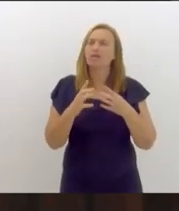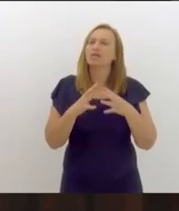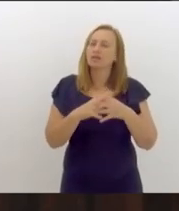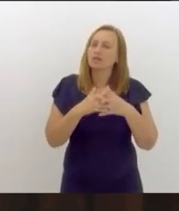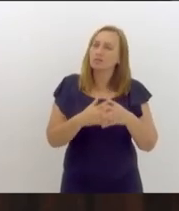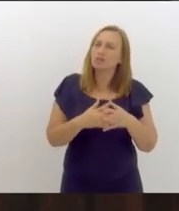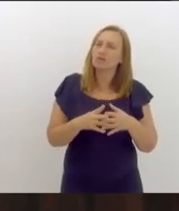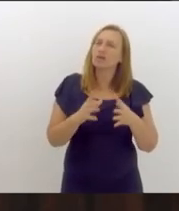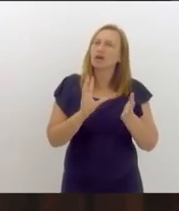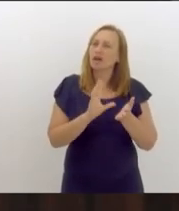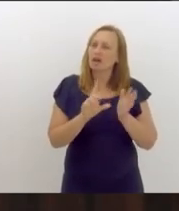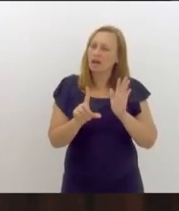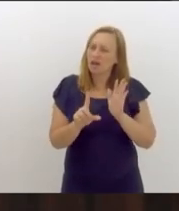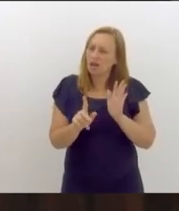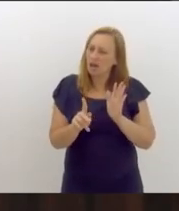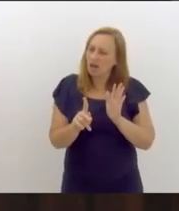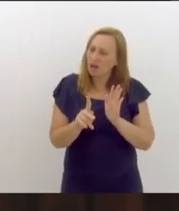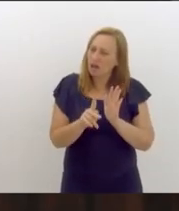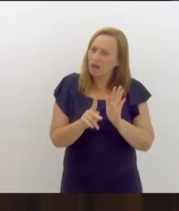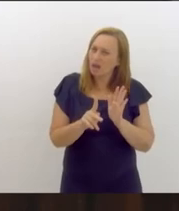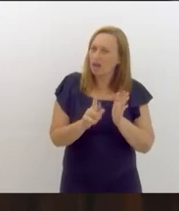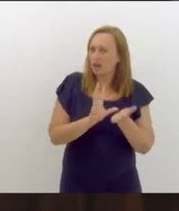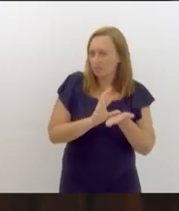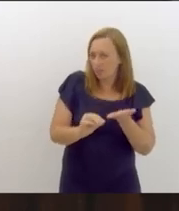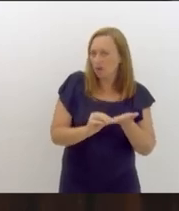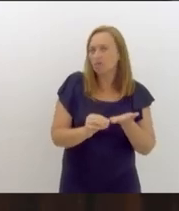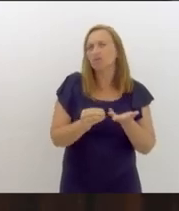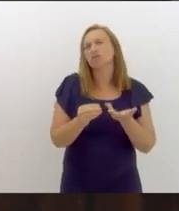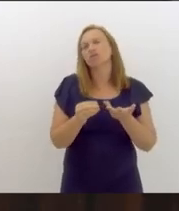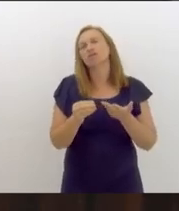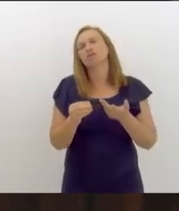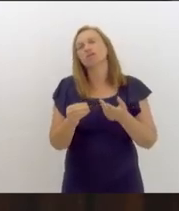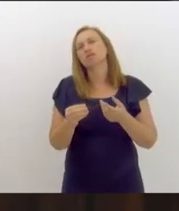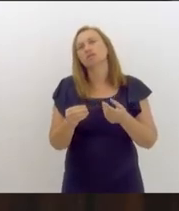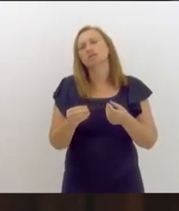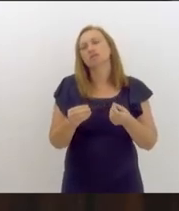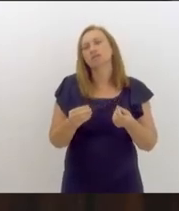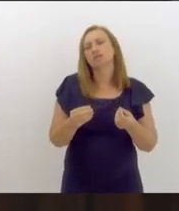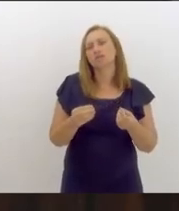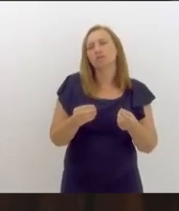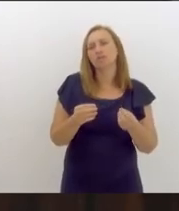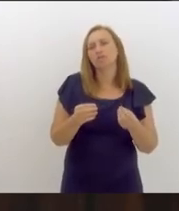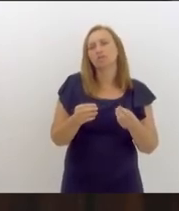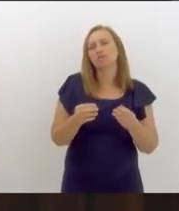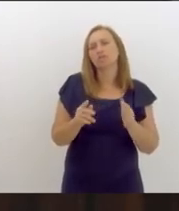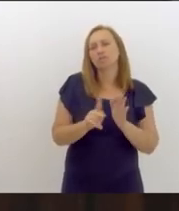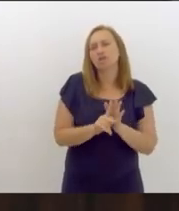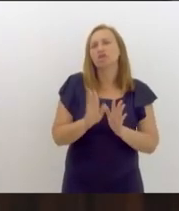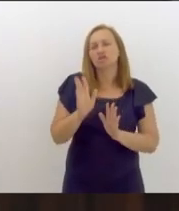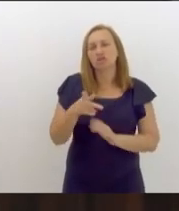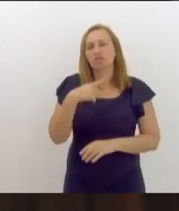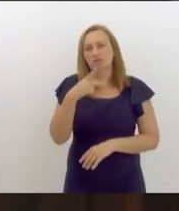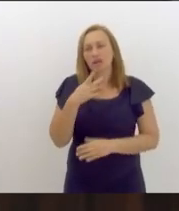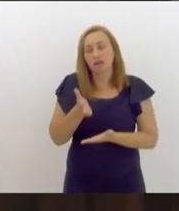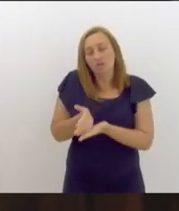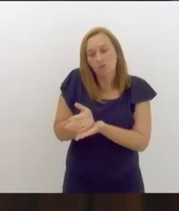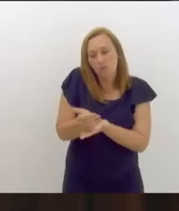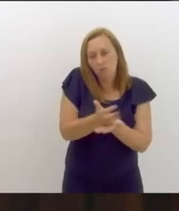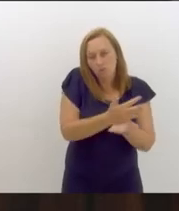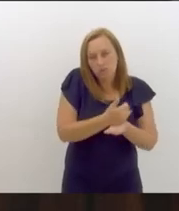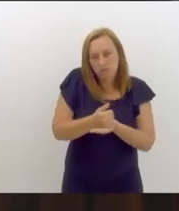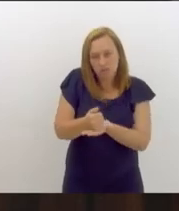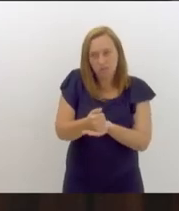com os projetos de relevância dos deputados e deputados já foi trazida que o fato Eu Vou Colher